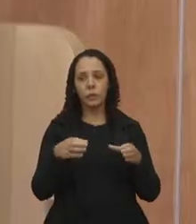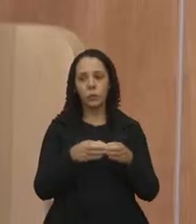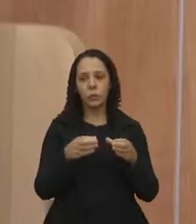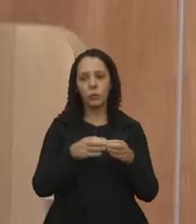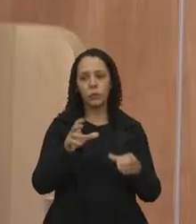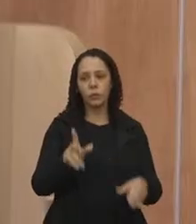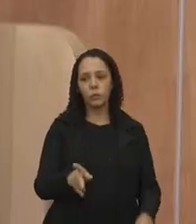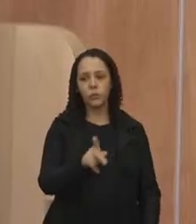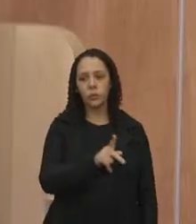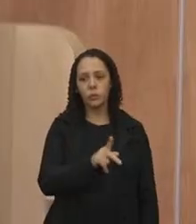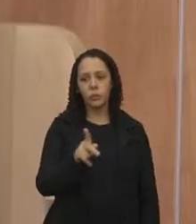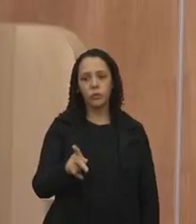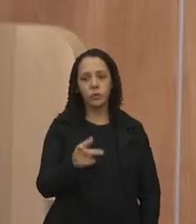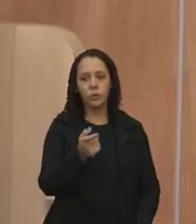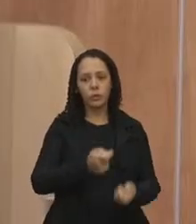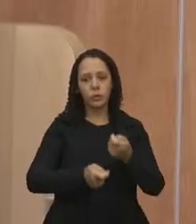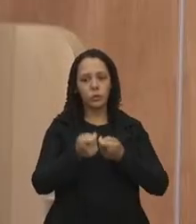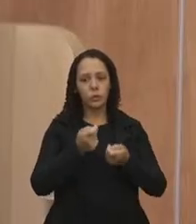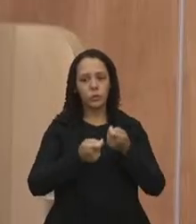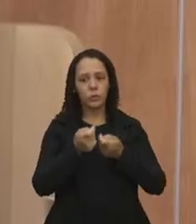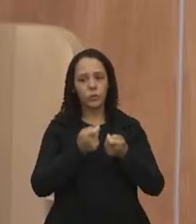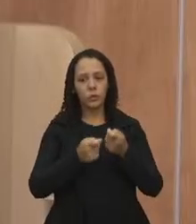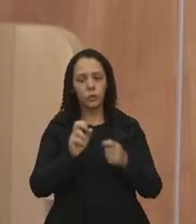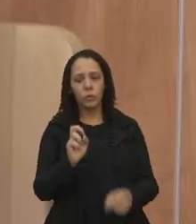docentes, economistas,